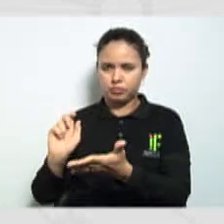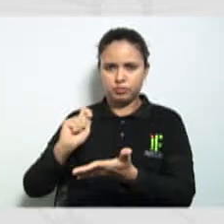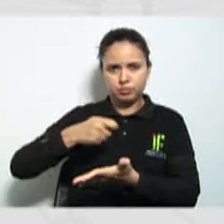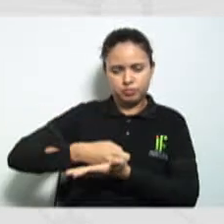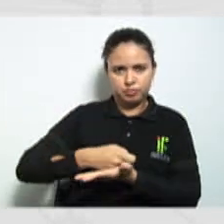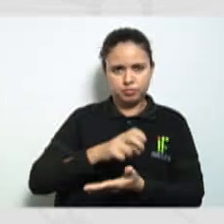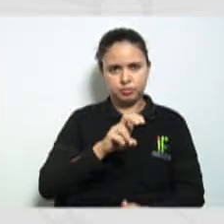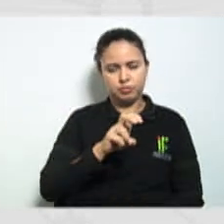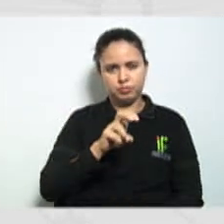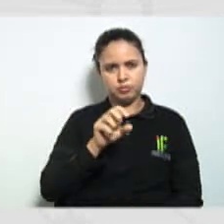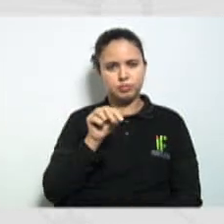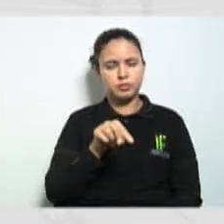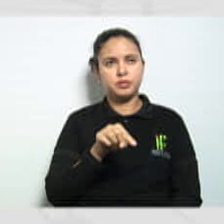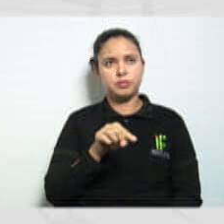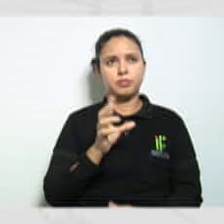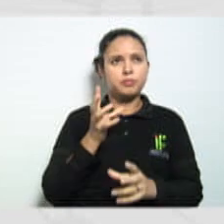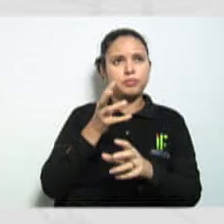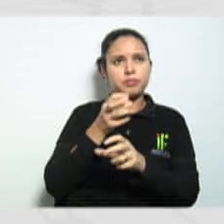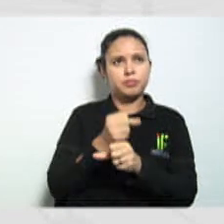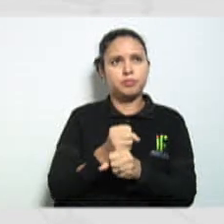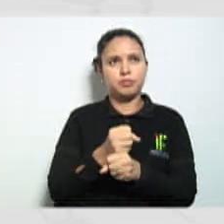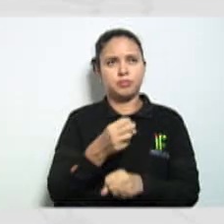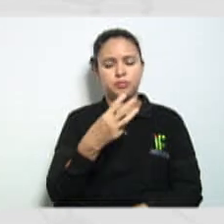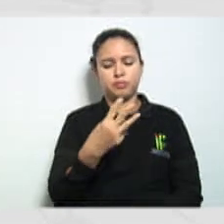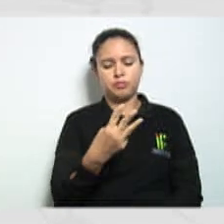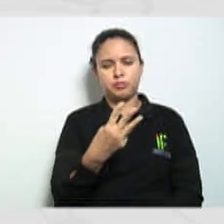débitos, 35.